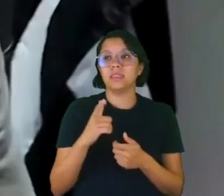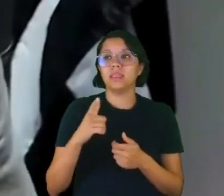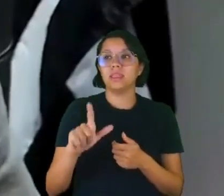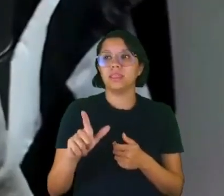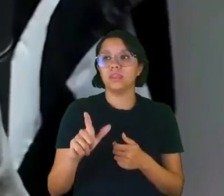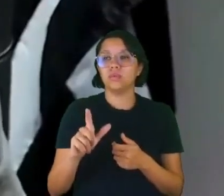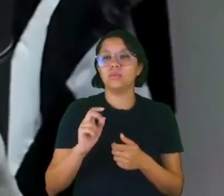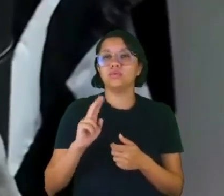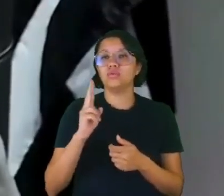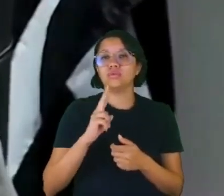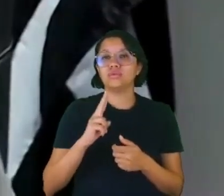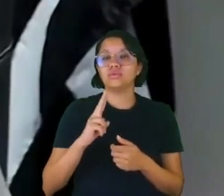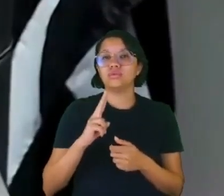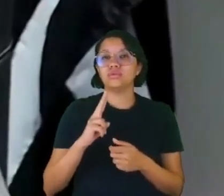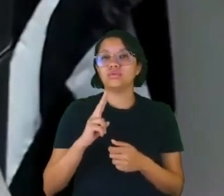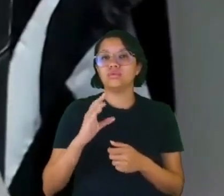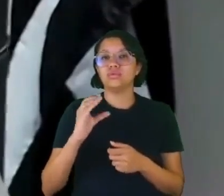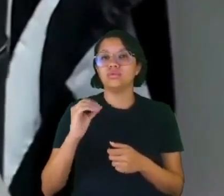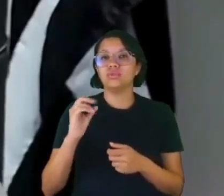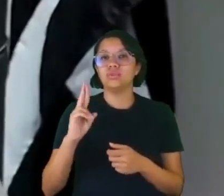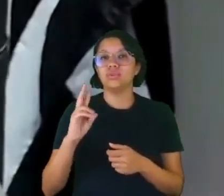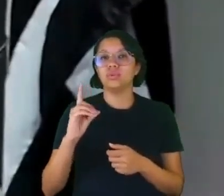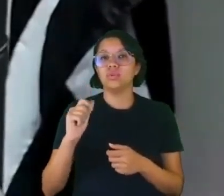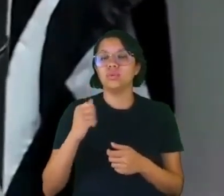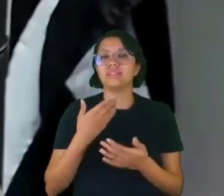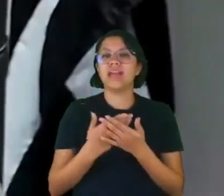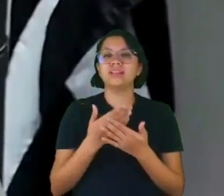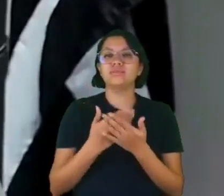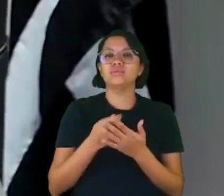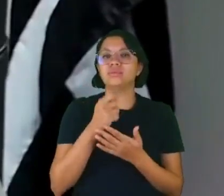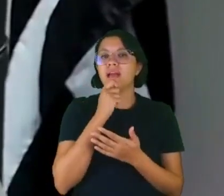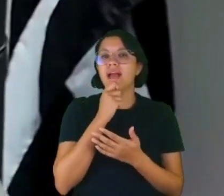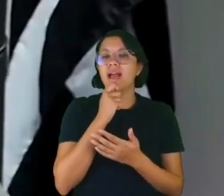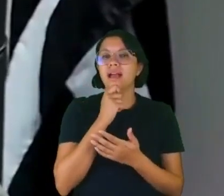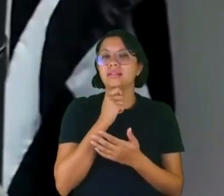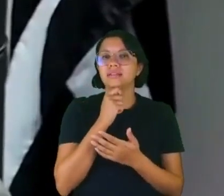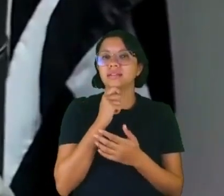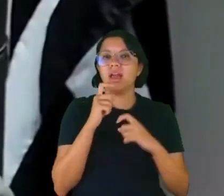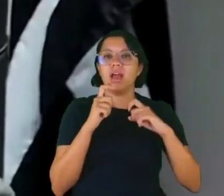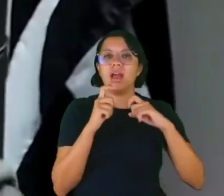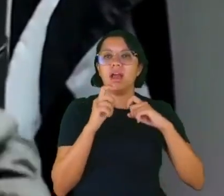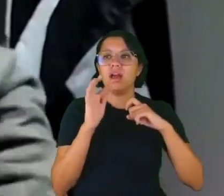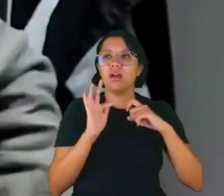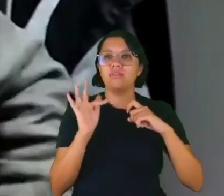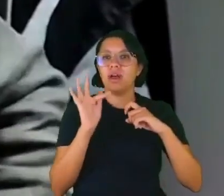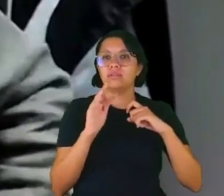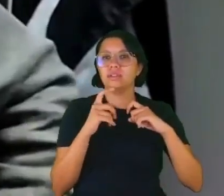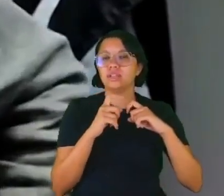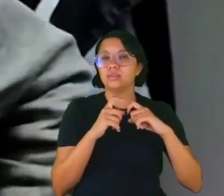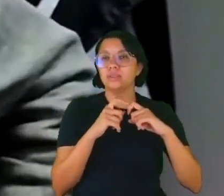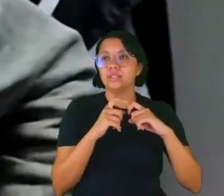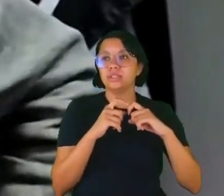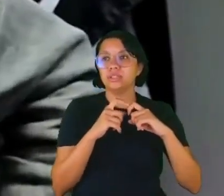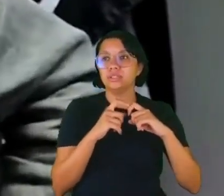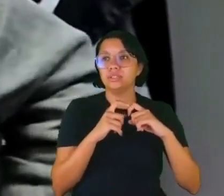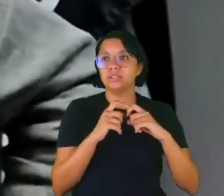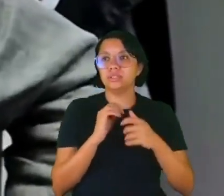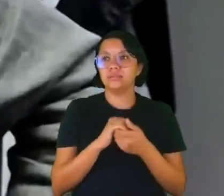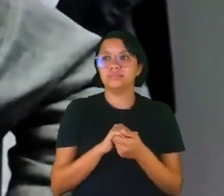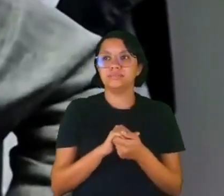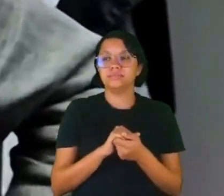um remédio caríssimo, que está em estudos, a Faculdade de Medicina está nesse estudo da implantação da